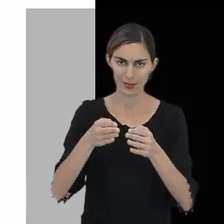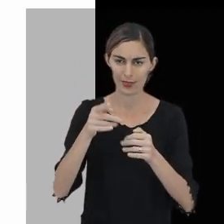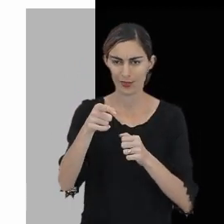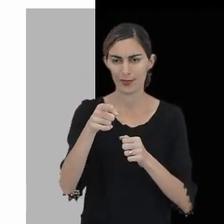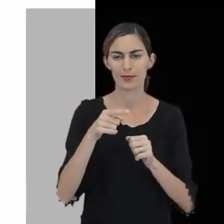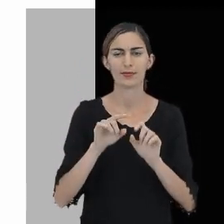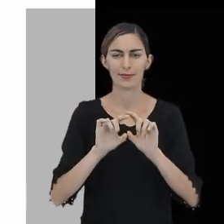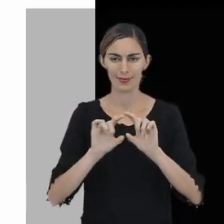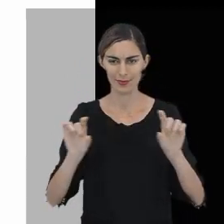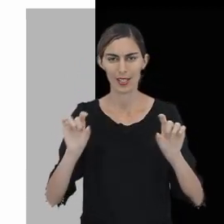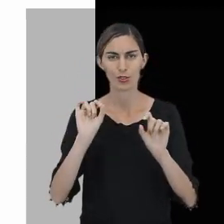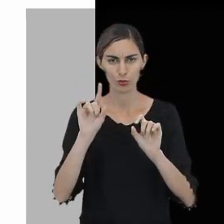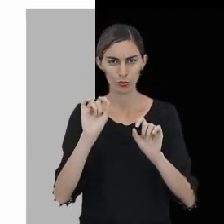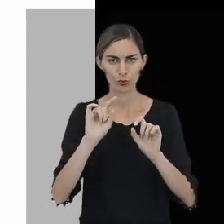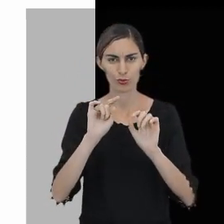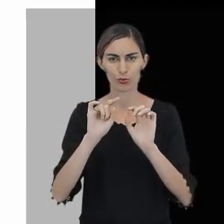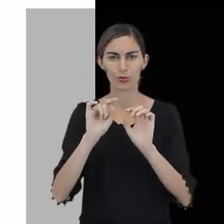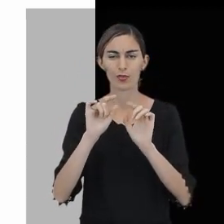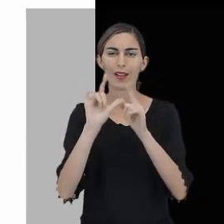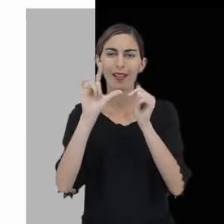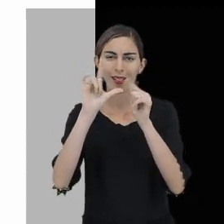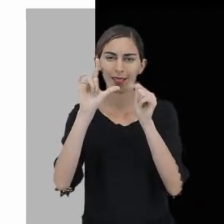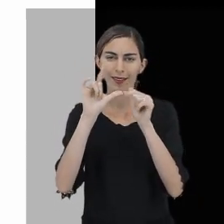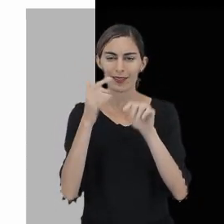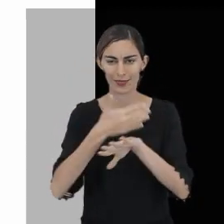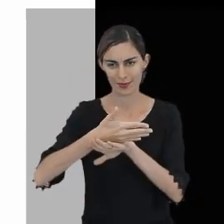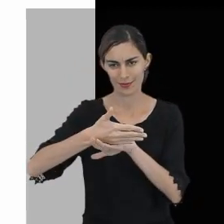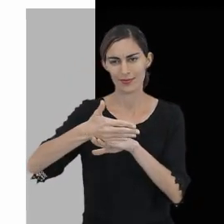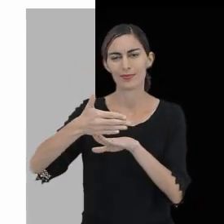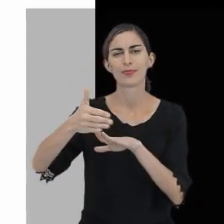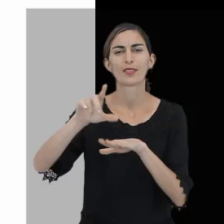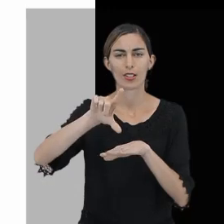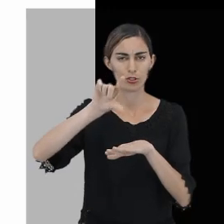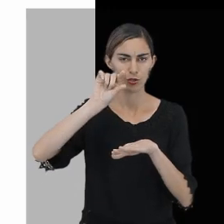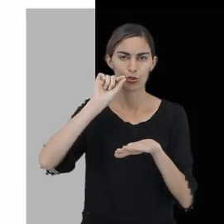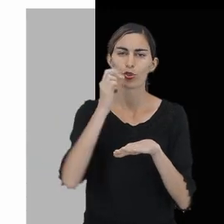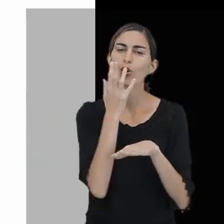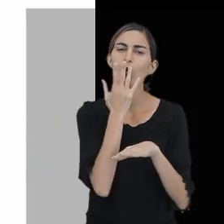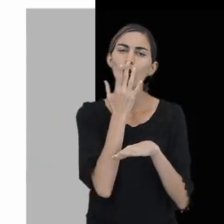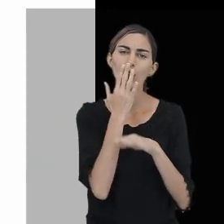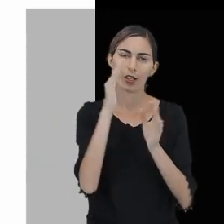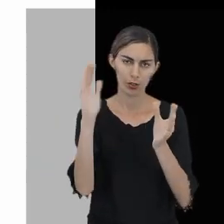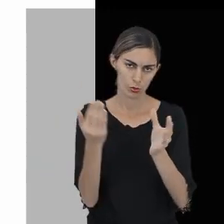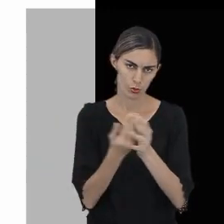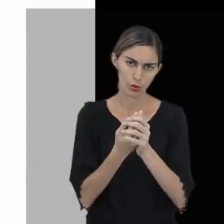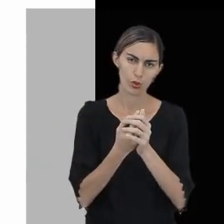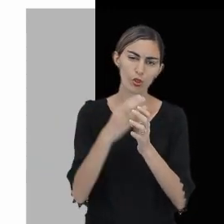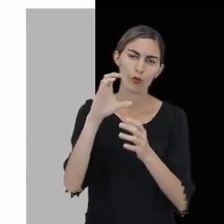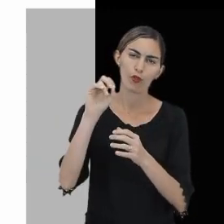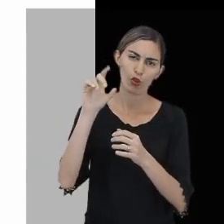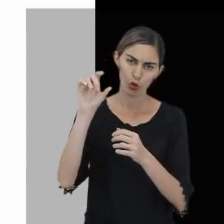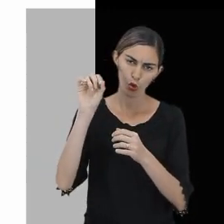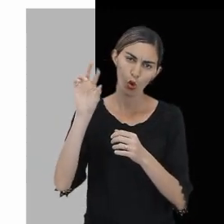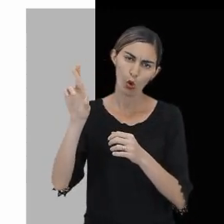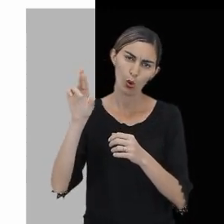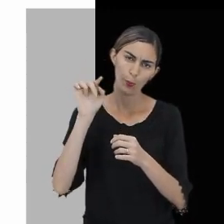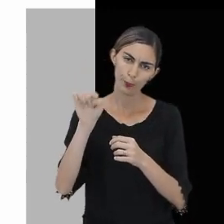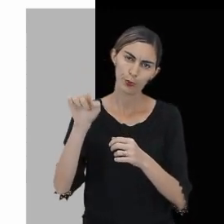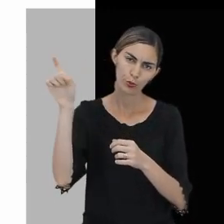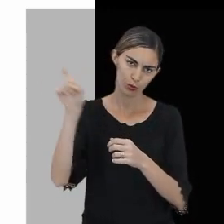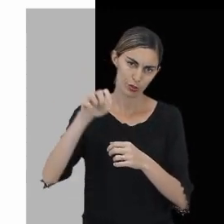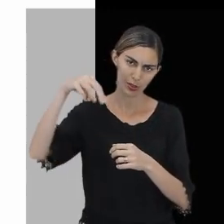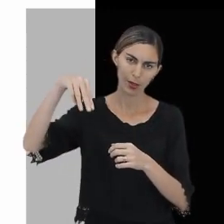esses atributos de background text colo a gente define essas cores no no arquivo colors pontes ml